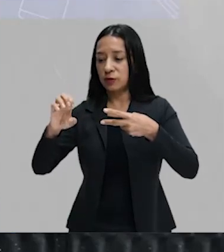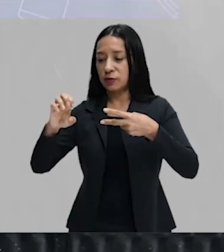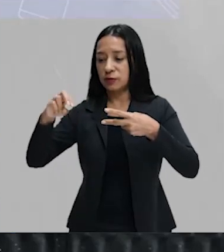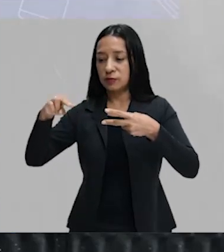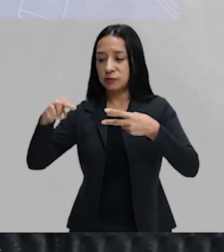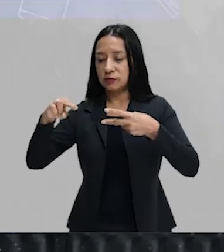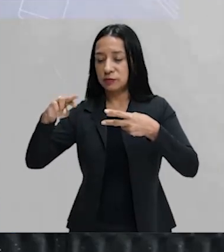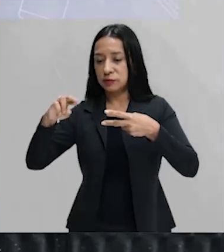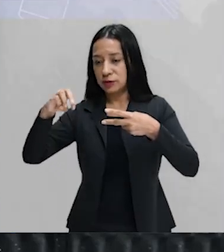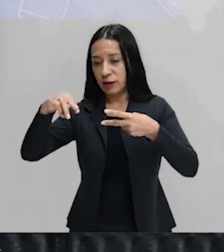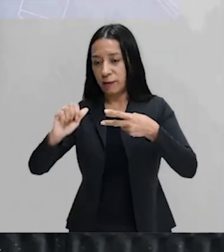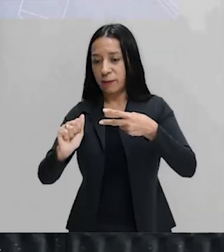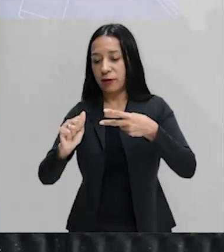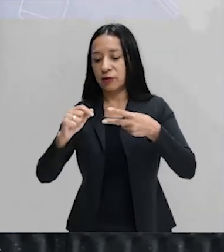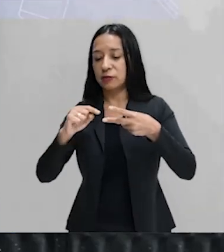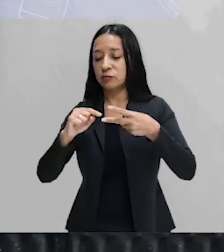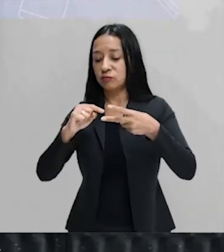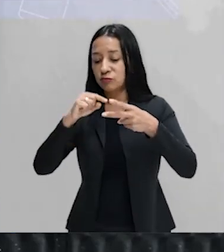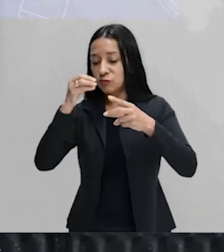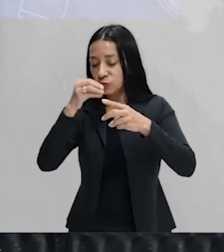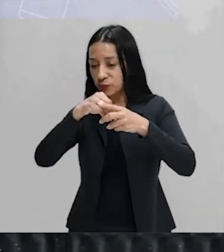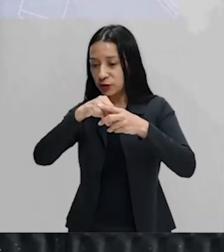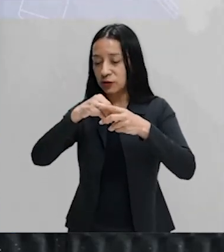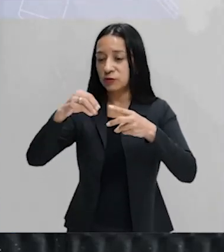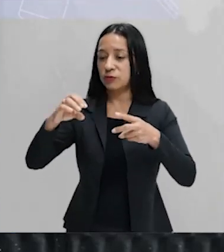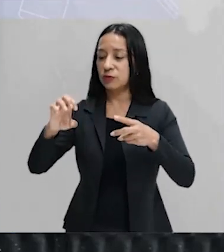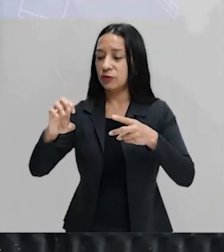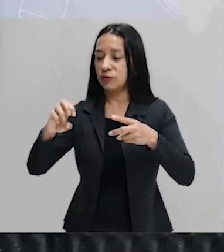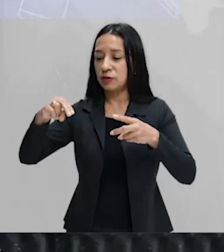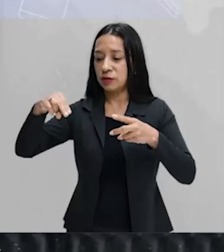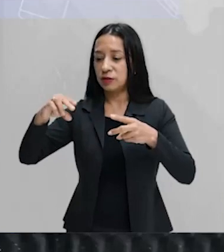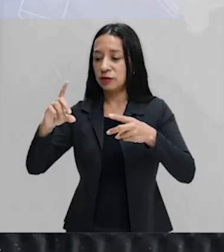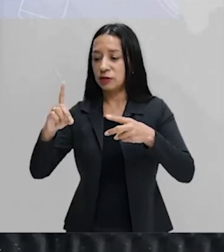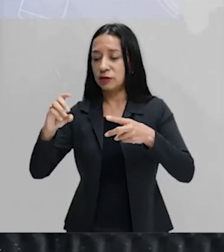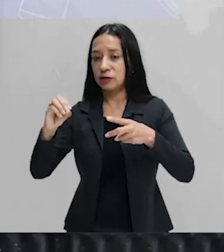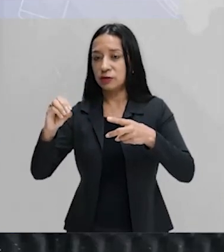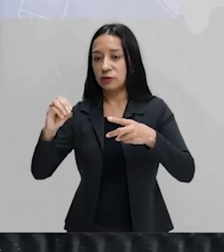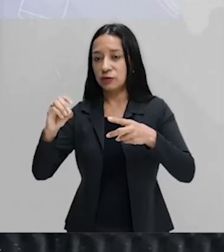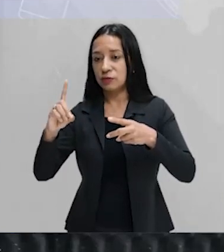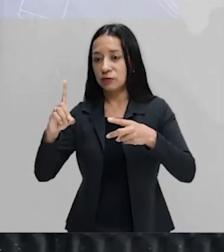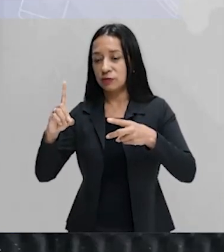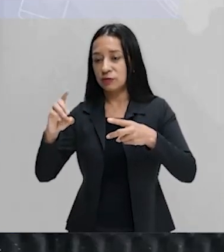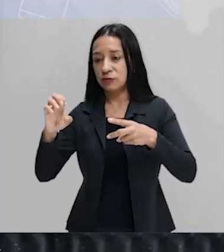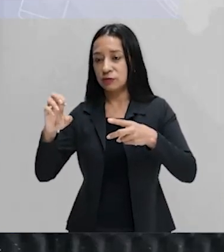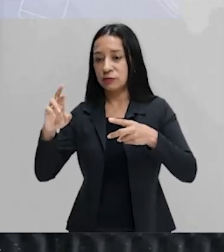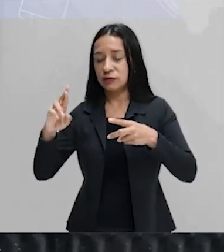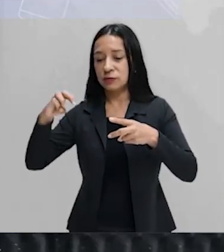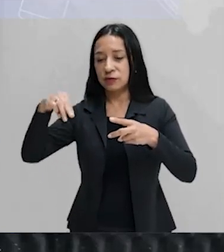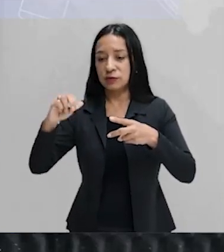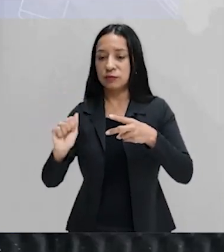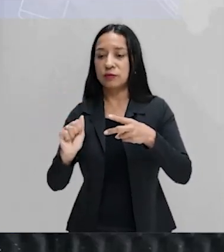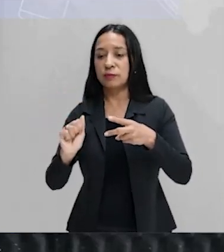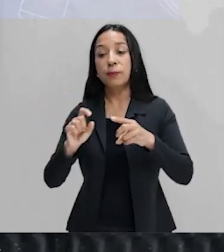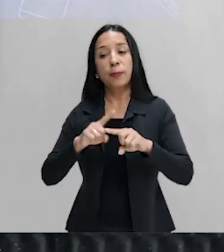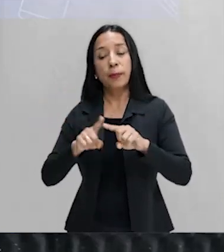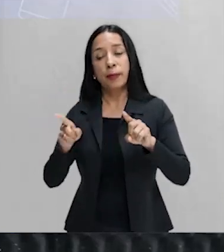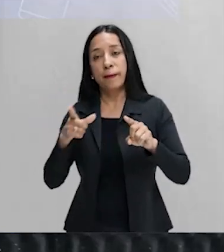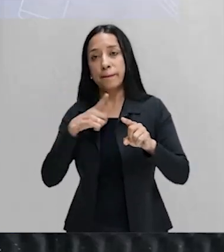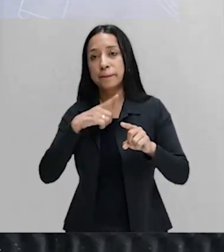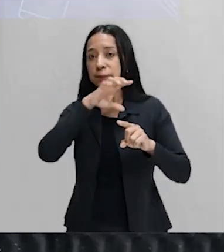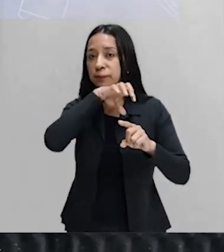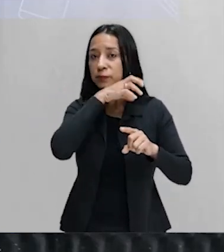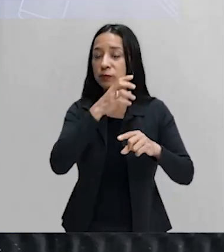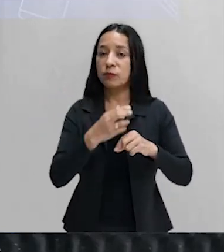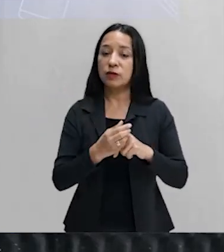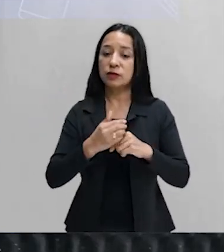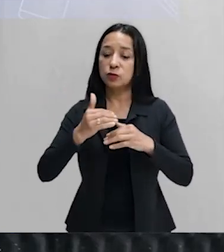dentro é o endoderma. Se ele forma dois folhetos embrionários, ele é diblástico. Só que tem animais que,